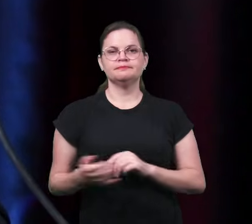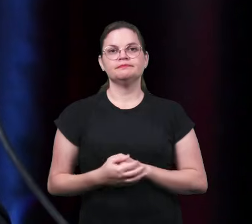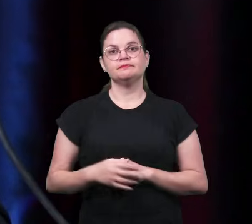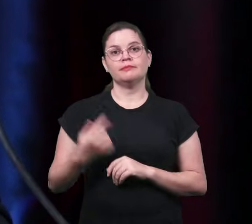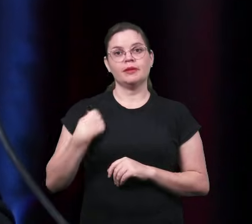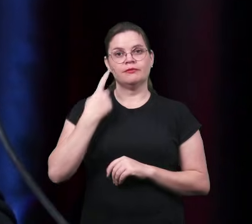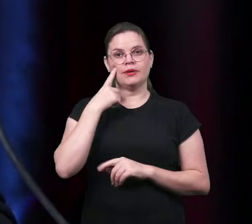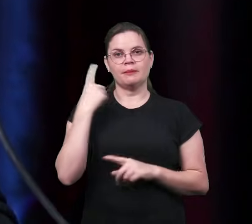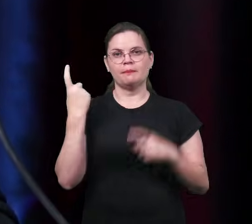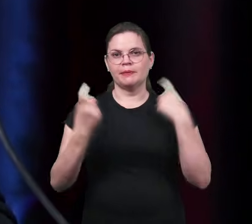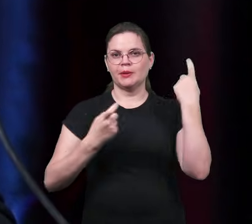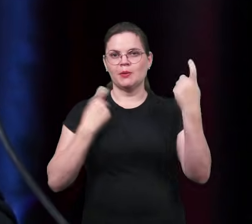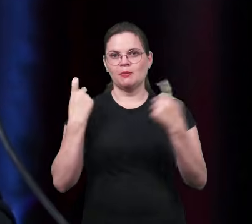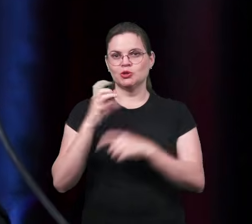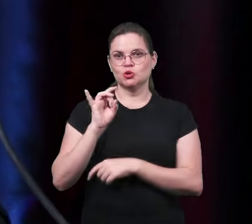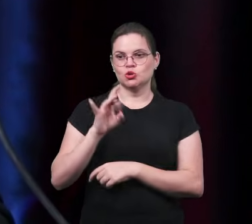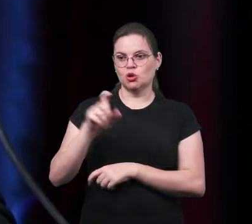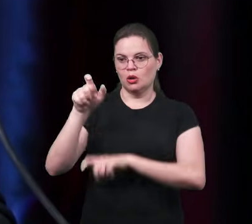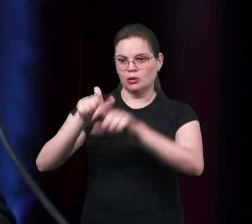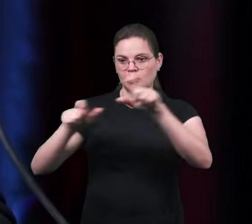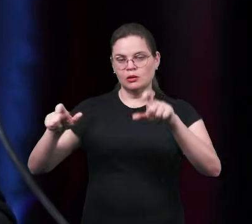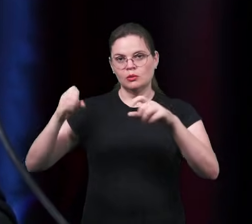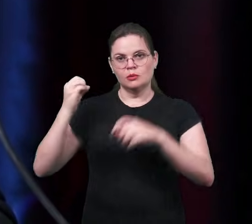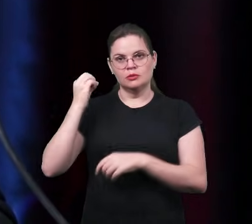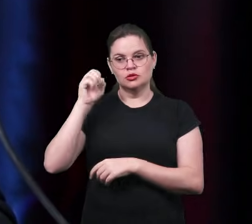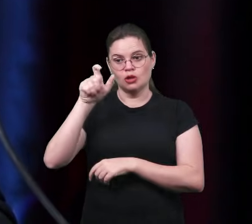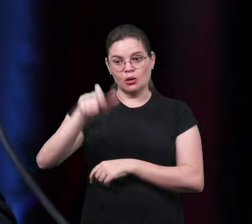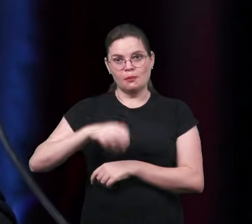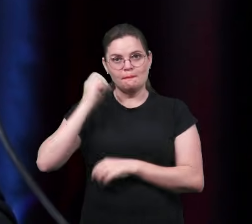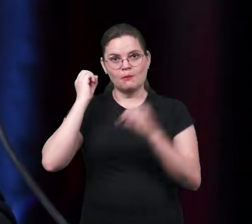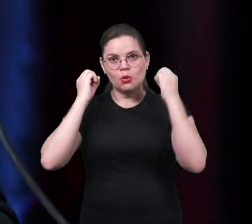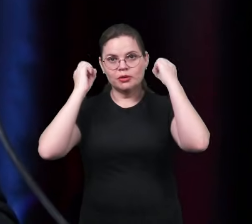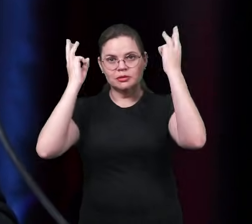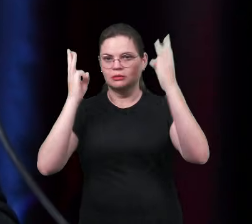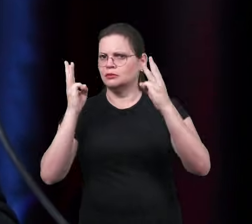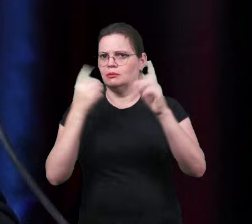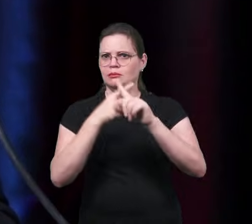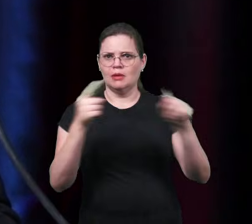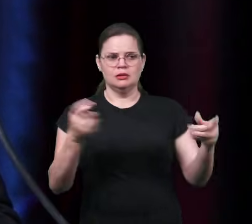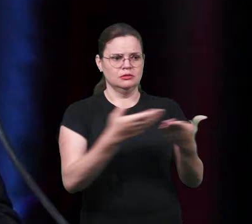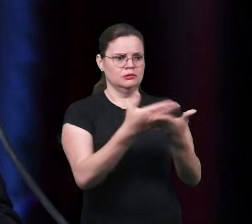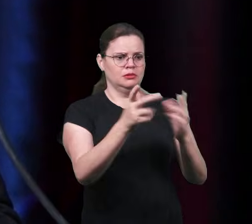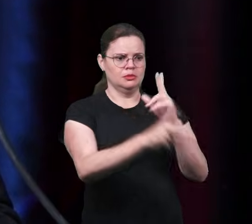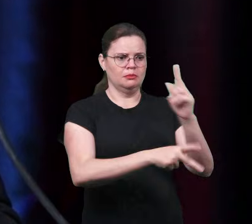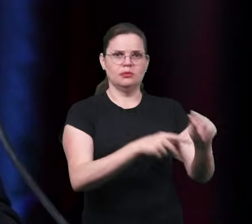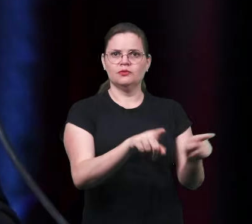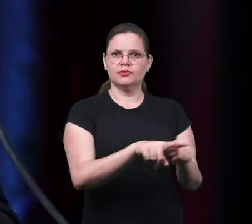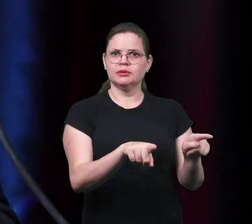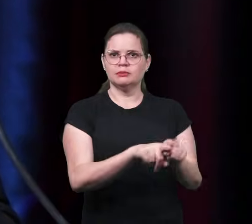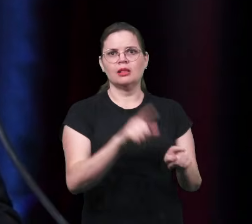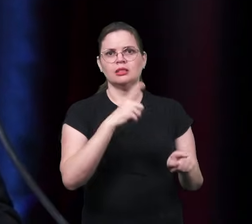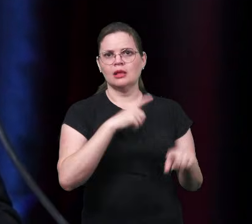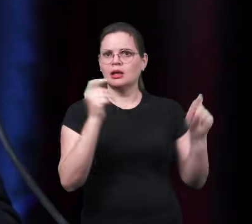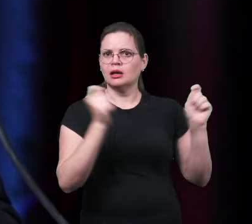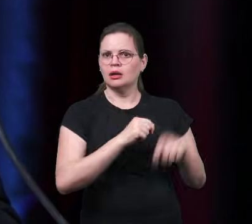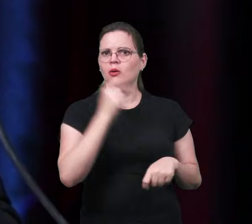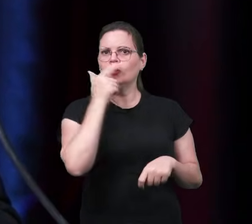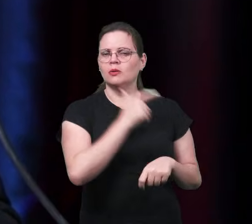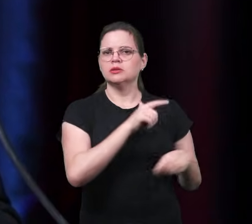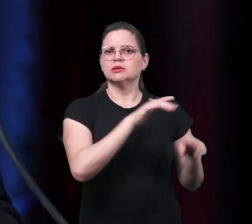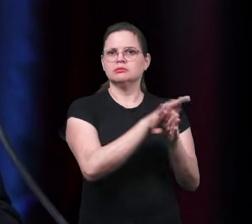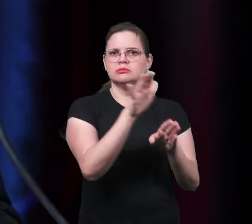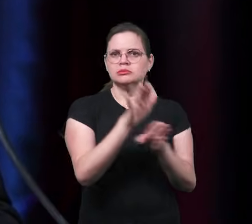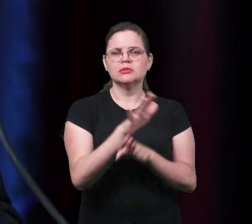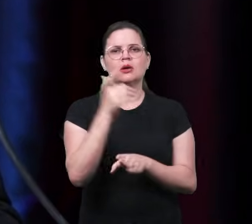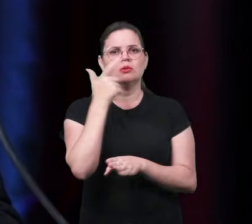era apenas com Moisés, era com o povo, né? Para que o povo tivesse a orientação, fosse